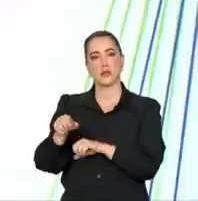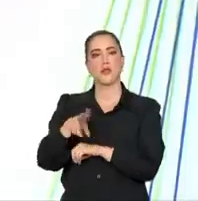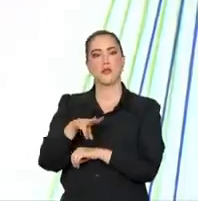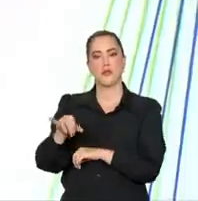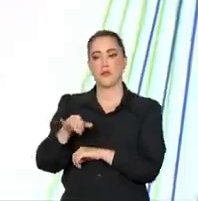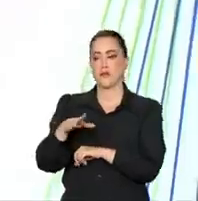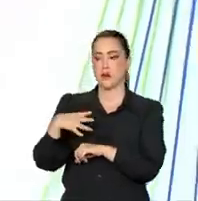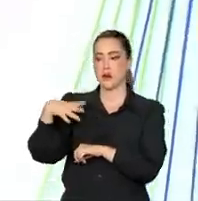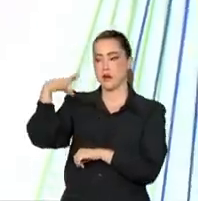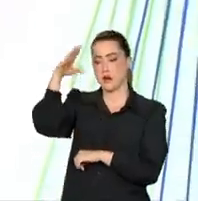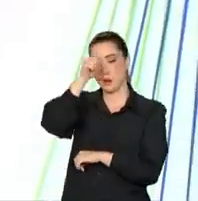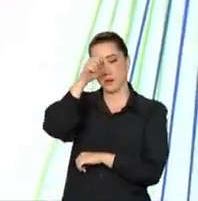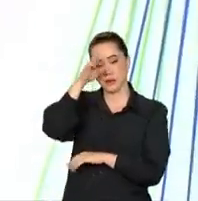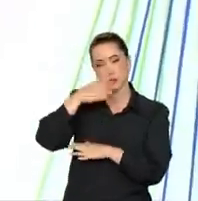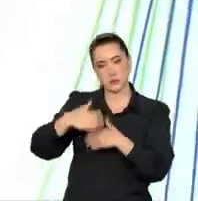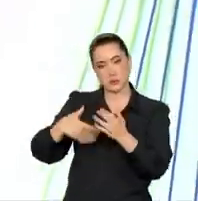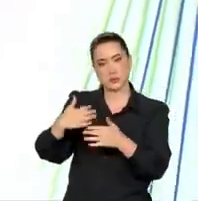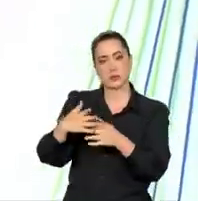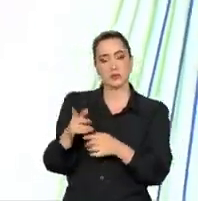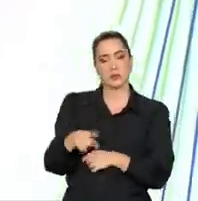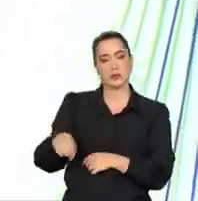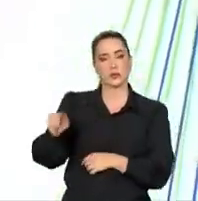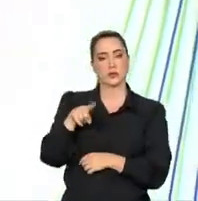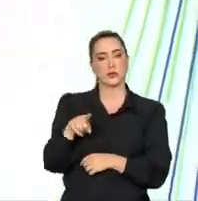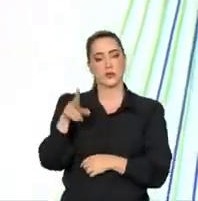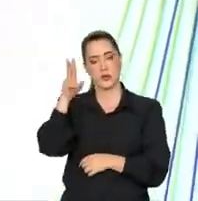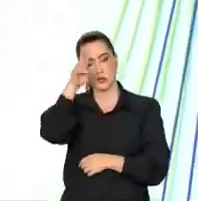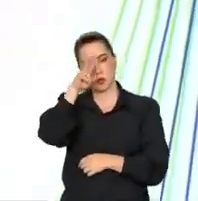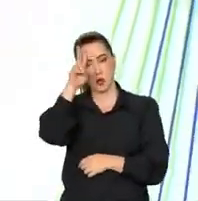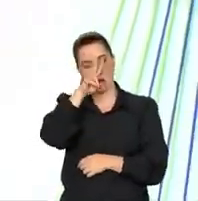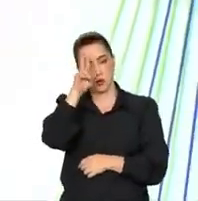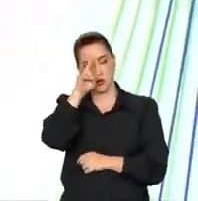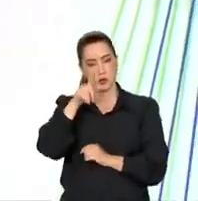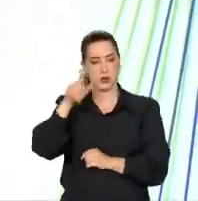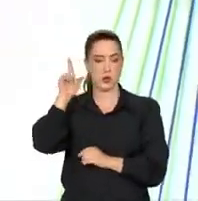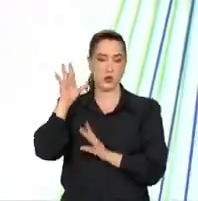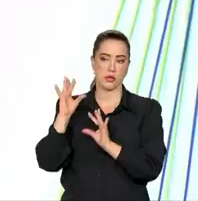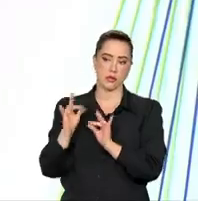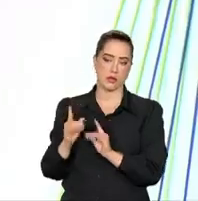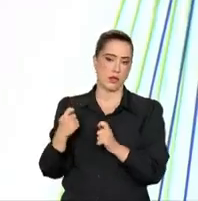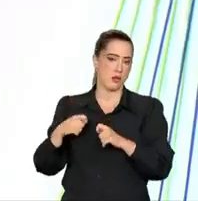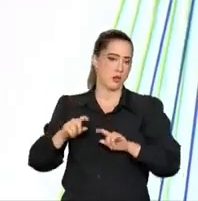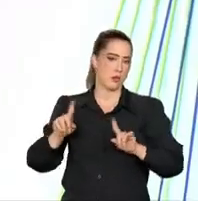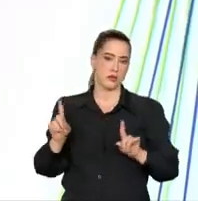por qualificação. Então, aí um pouco o histórico, não vou detalhar muito.